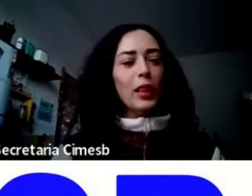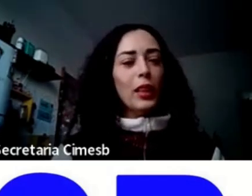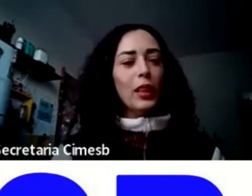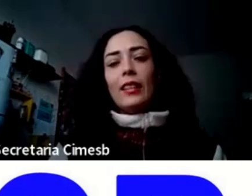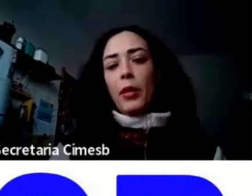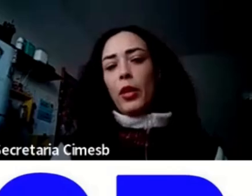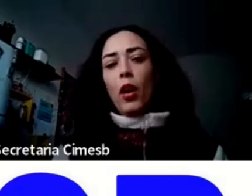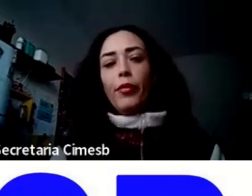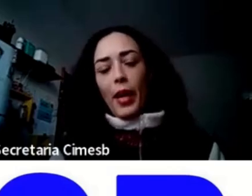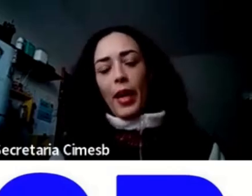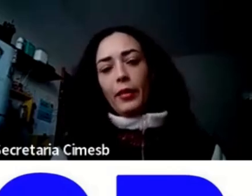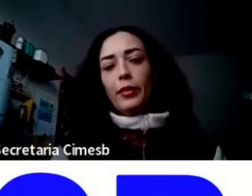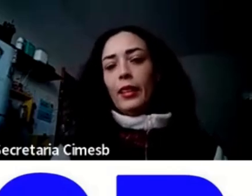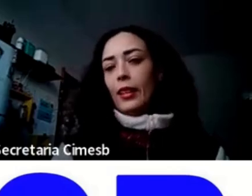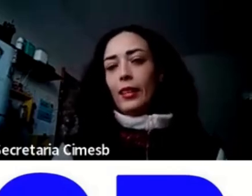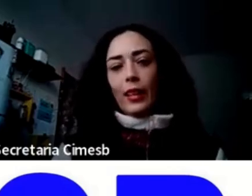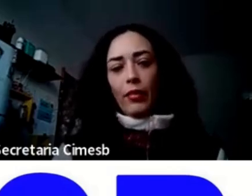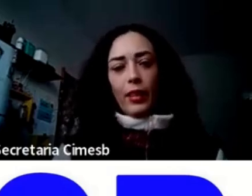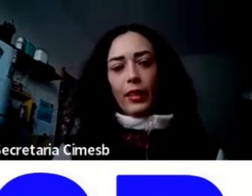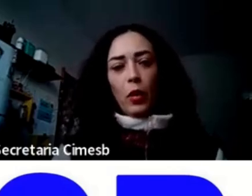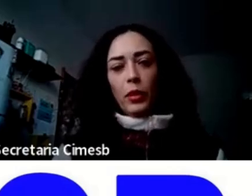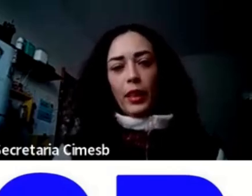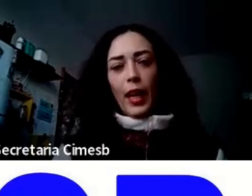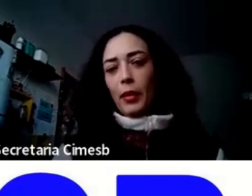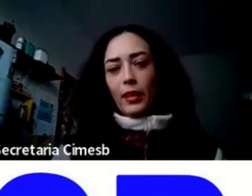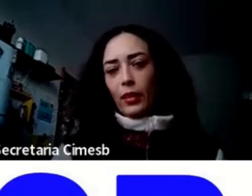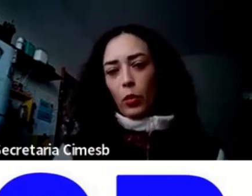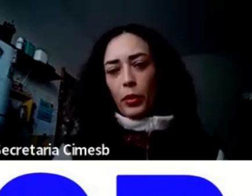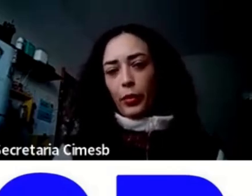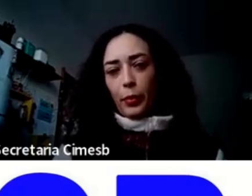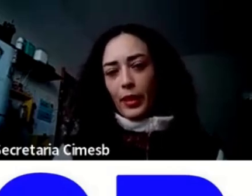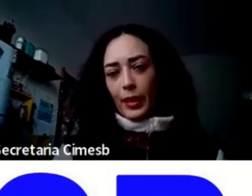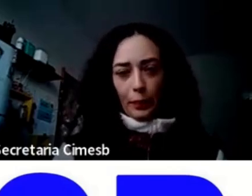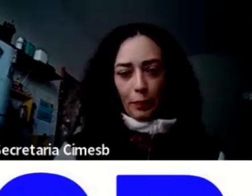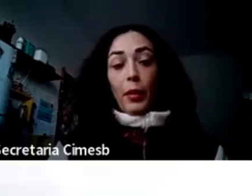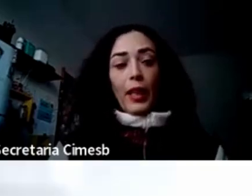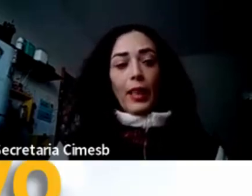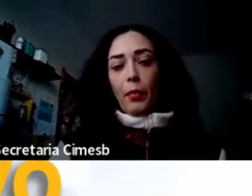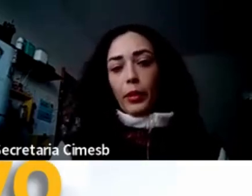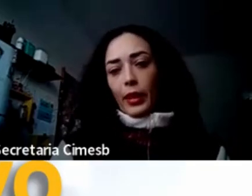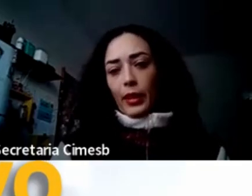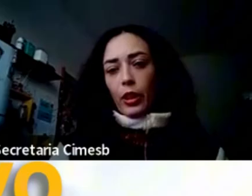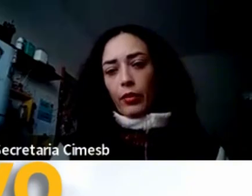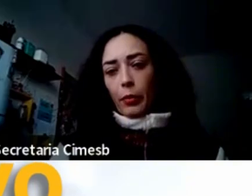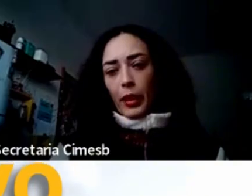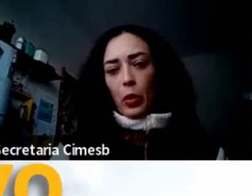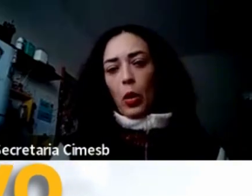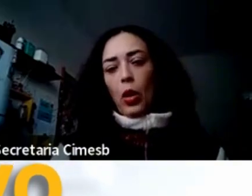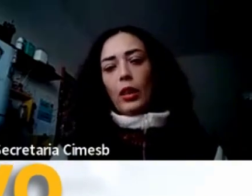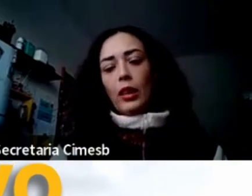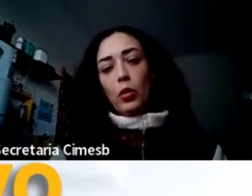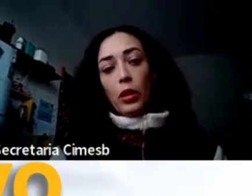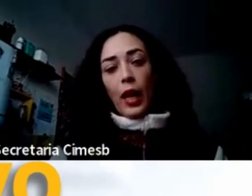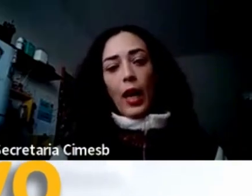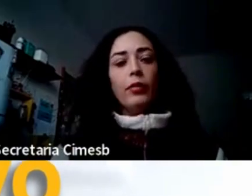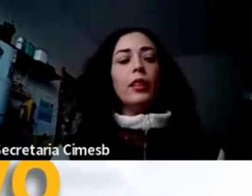uma aluna que sabia o alfabeto e tentava ali se comunicar passando alguma informação. Então, para ele era muito cansativo ir para a